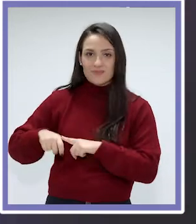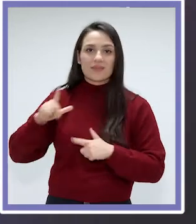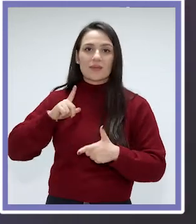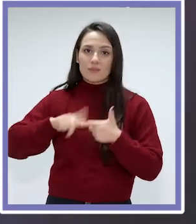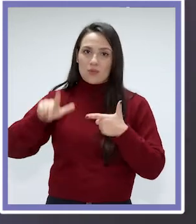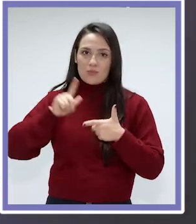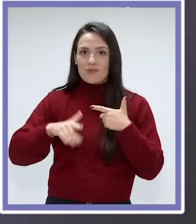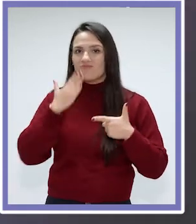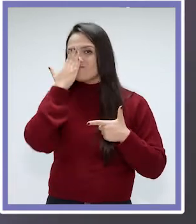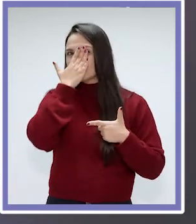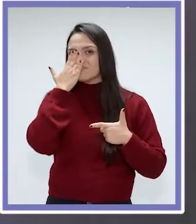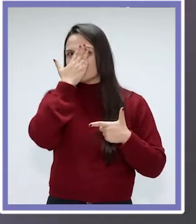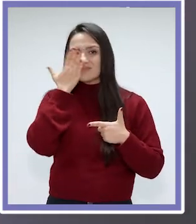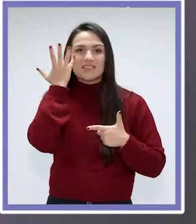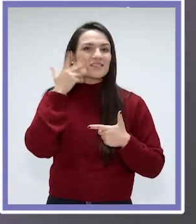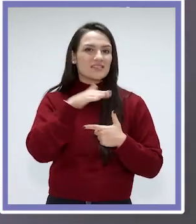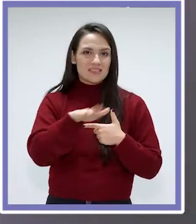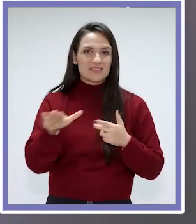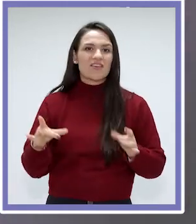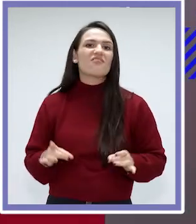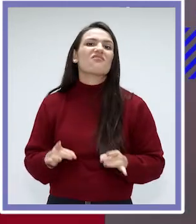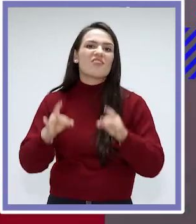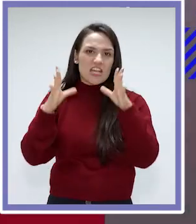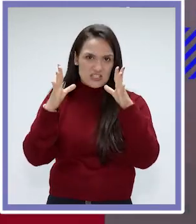prostituição infantil, né? Que há muito tempo isso,